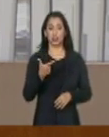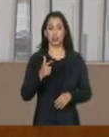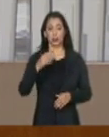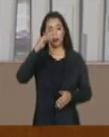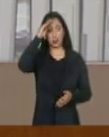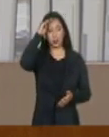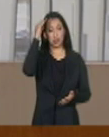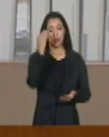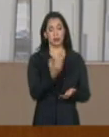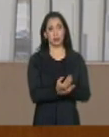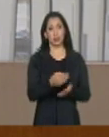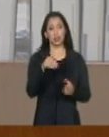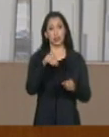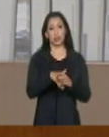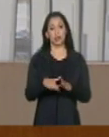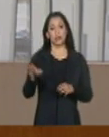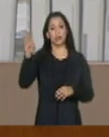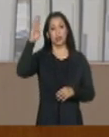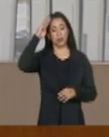quartel.